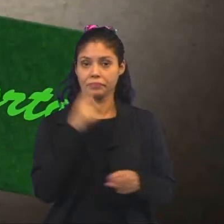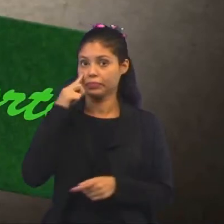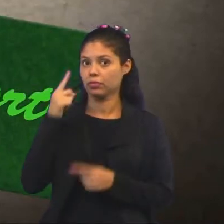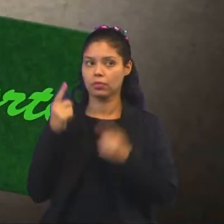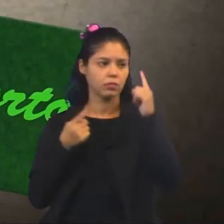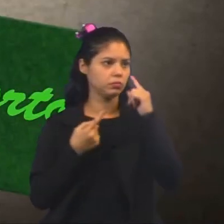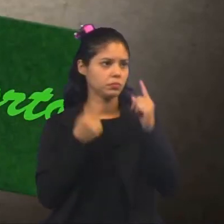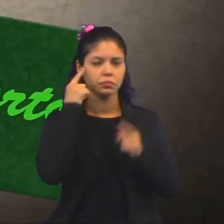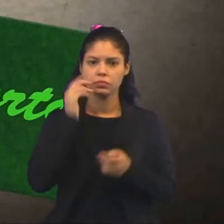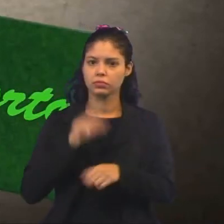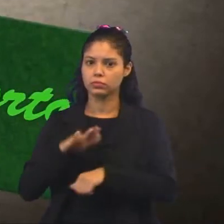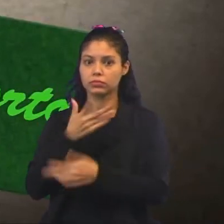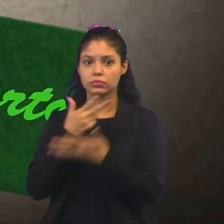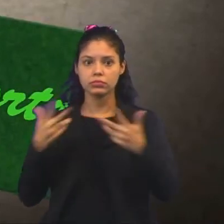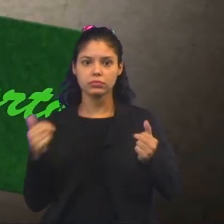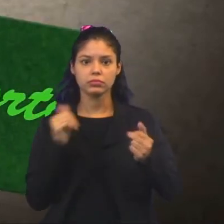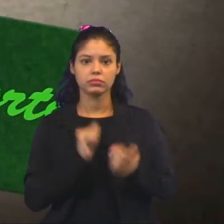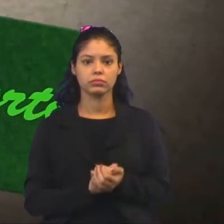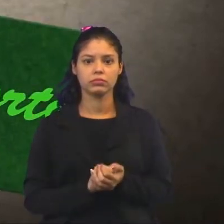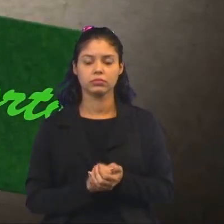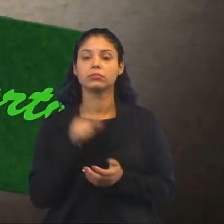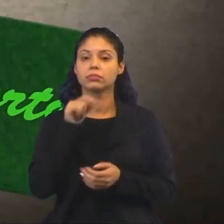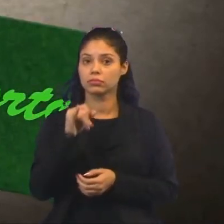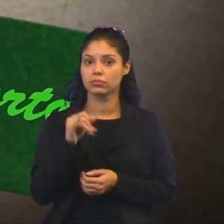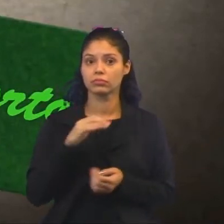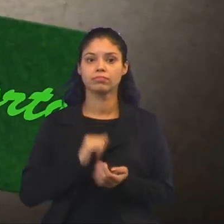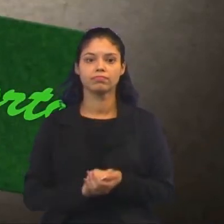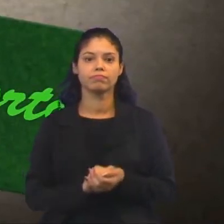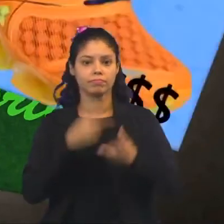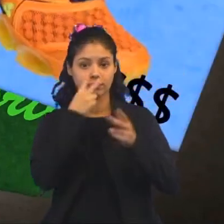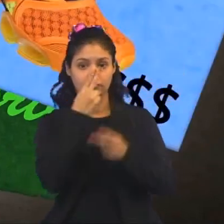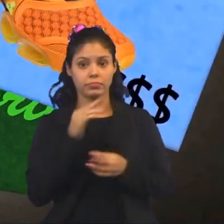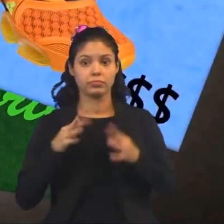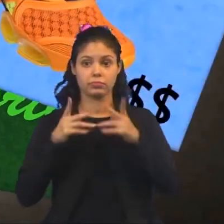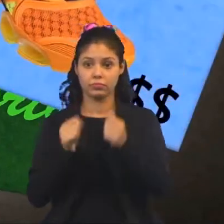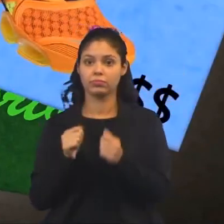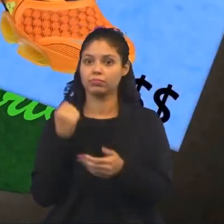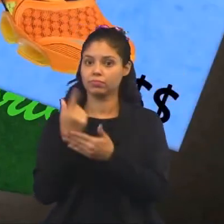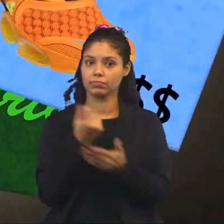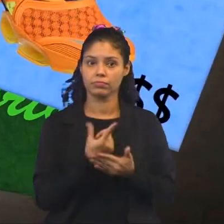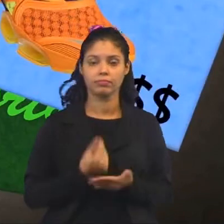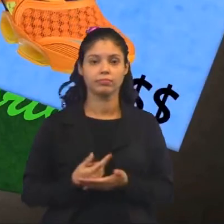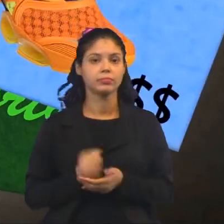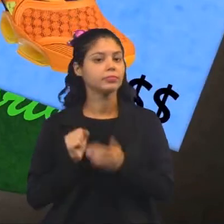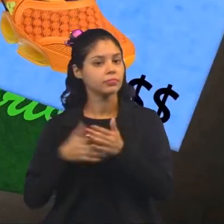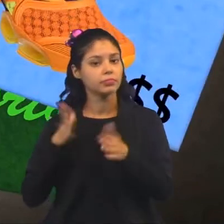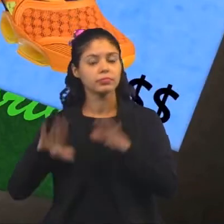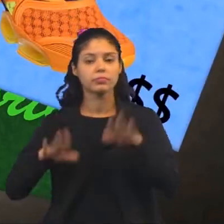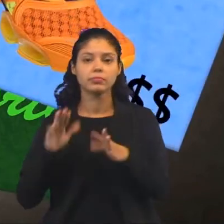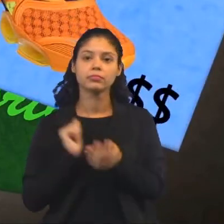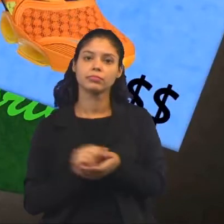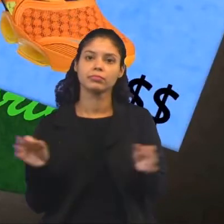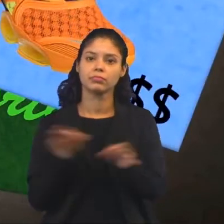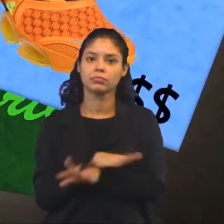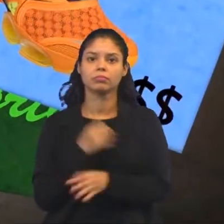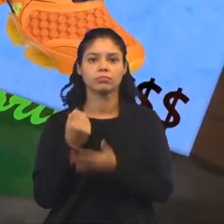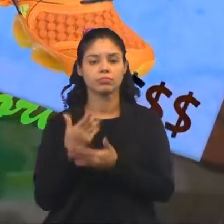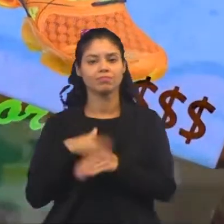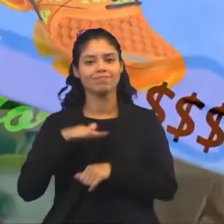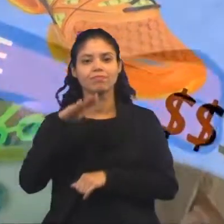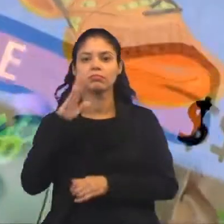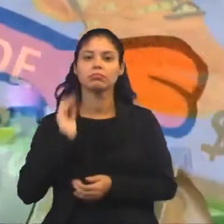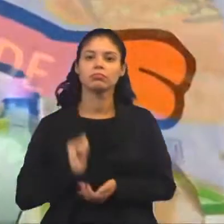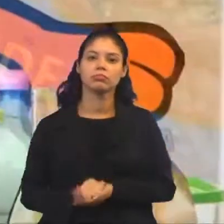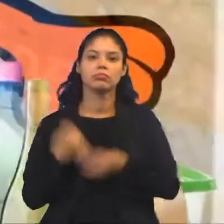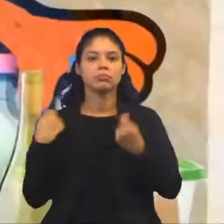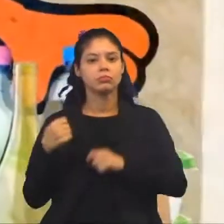que precisamos de mais coisas. E se estamos distraídos, pode parecer que tudo se pode comprar. E muitas vezes, acabamos comprando coisas demais.